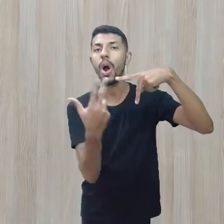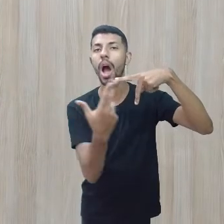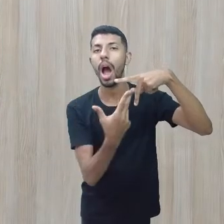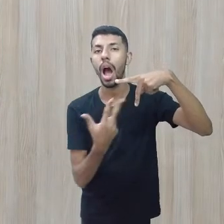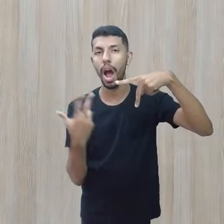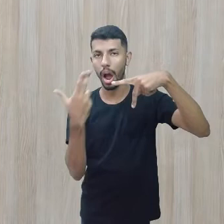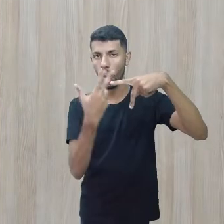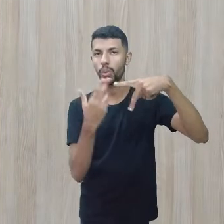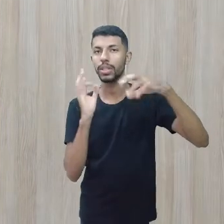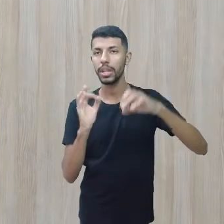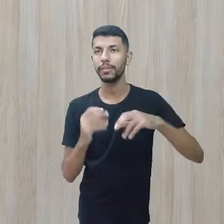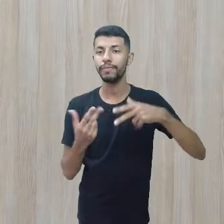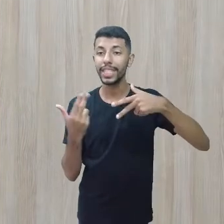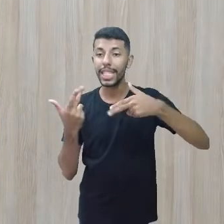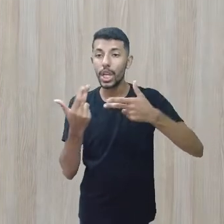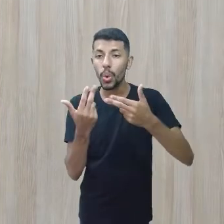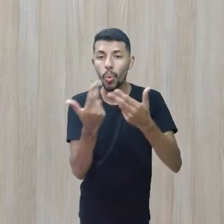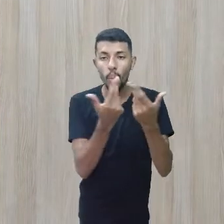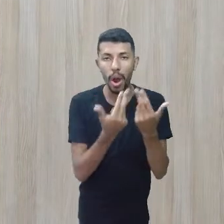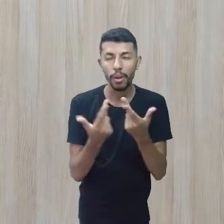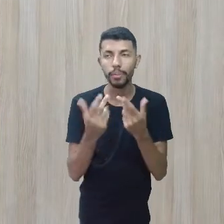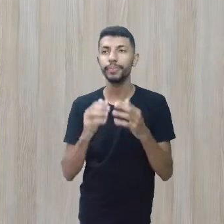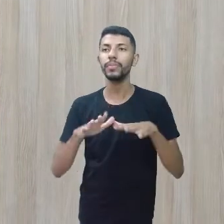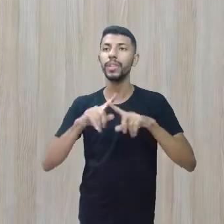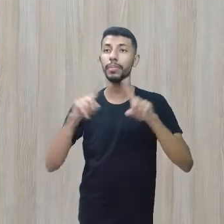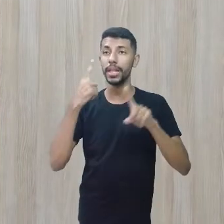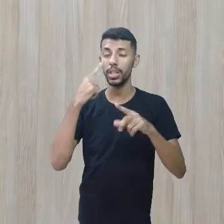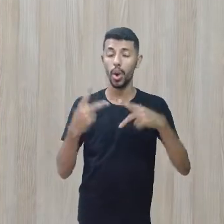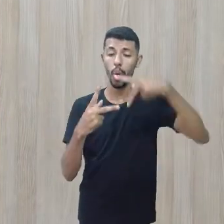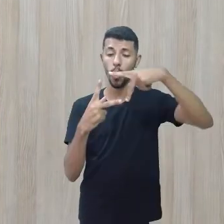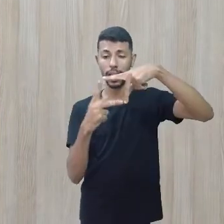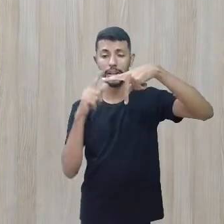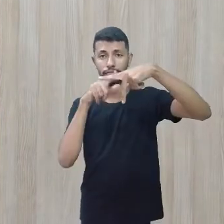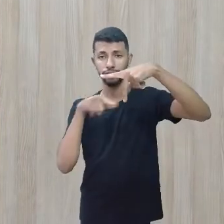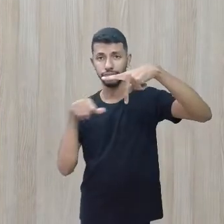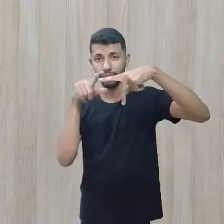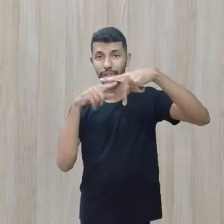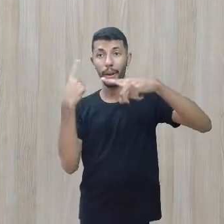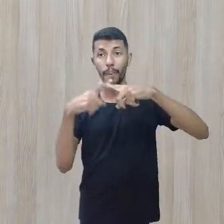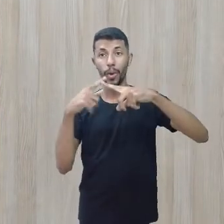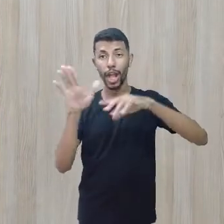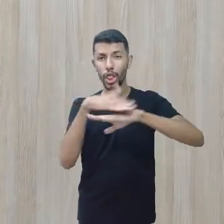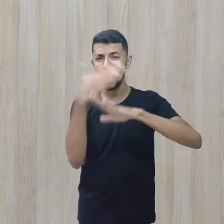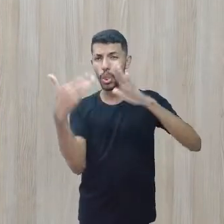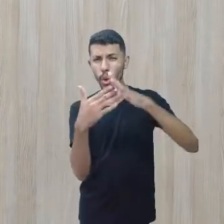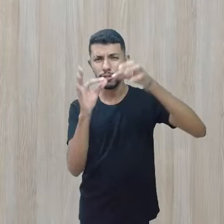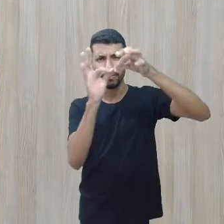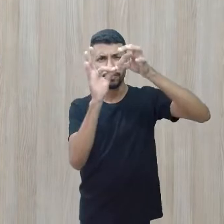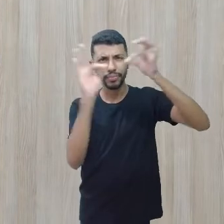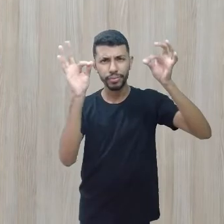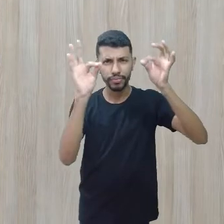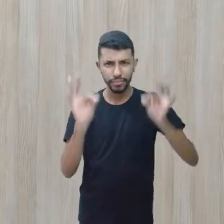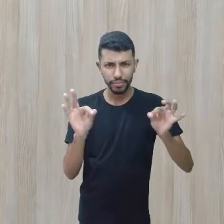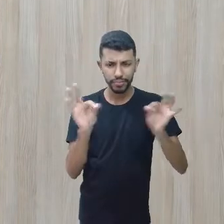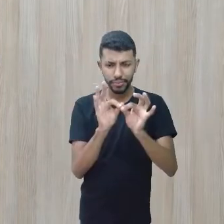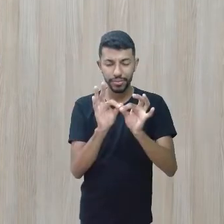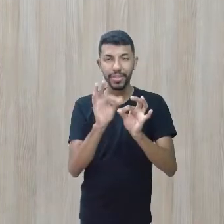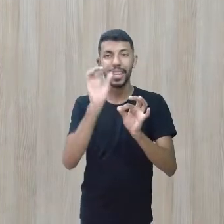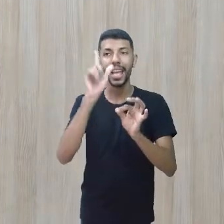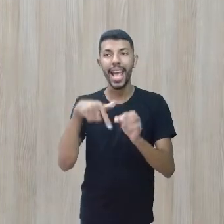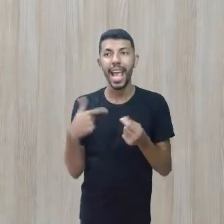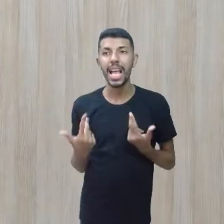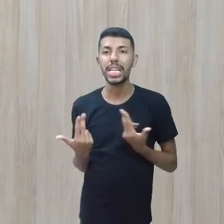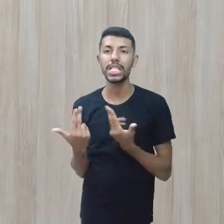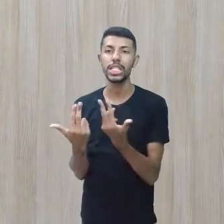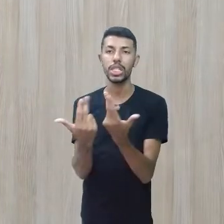4 segmentos de reta. Mas ele é um quadrado porque todas as suas medidas, todos esses segmentos de retas ou lados